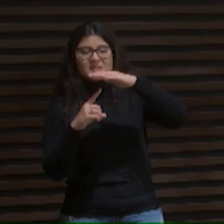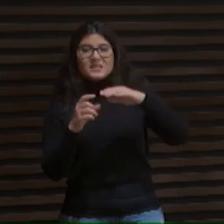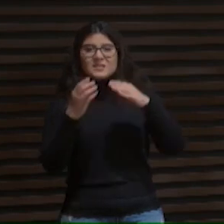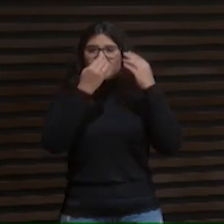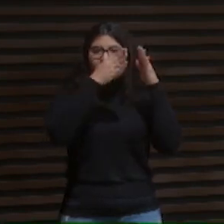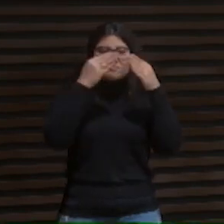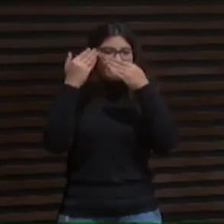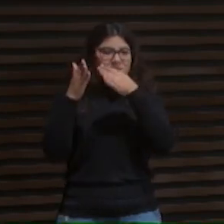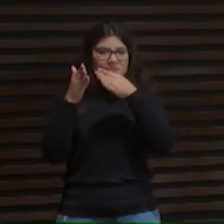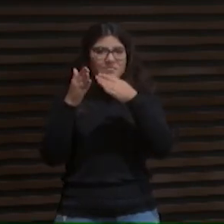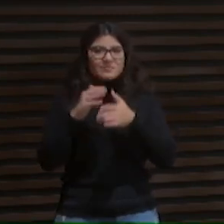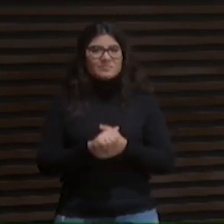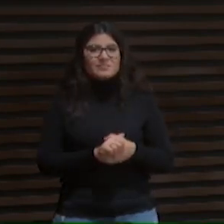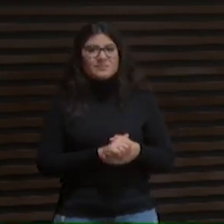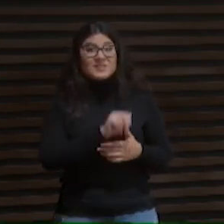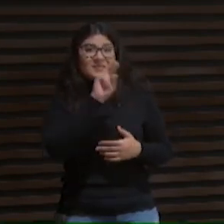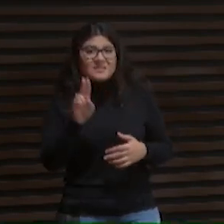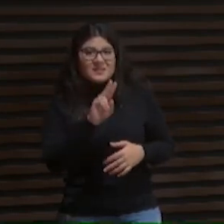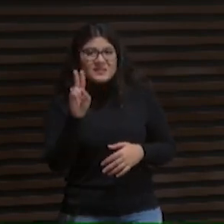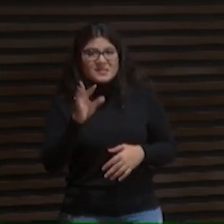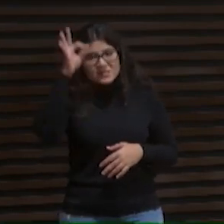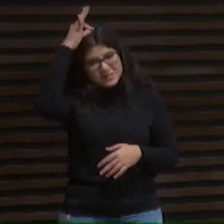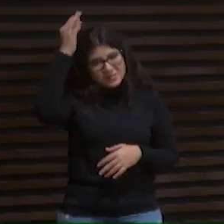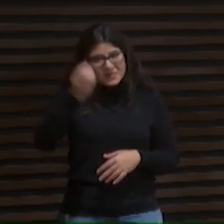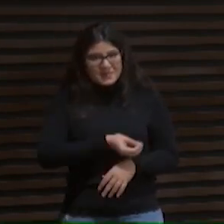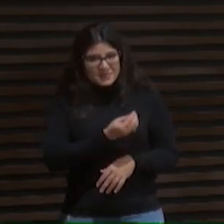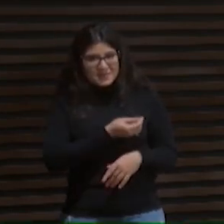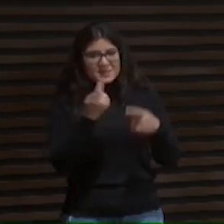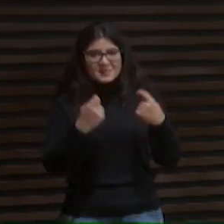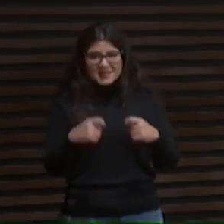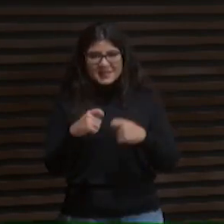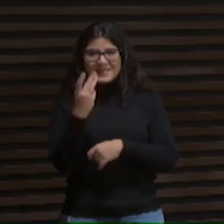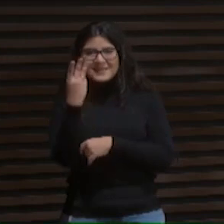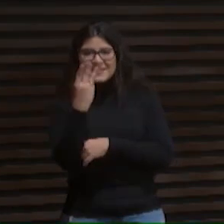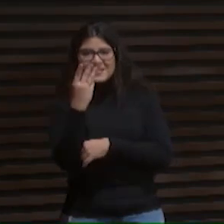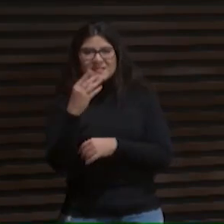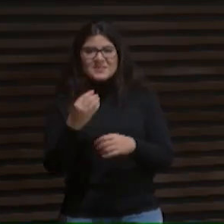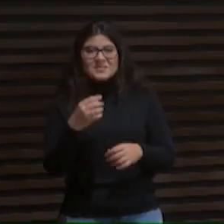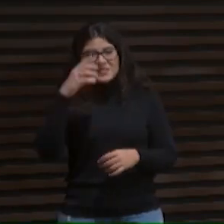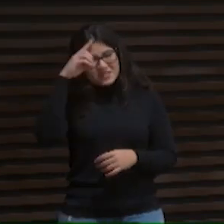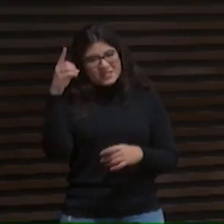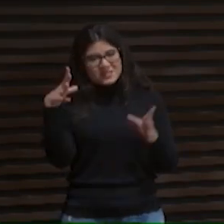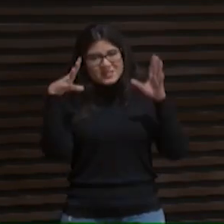existir visão espiritual e vida é preciso 3 dias de escuridão.